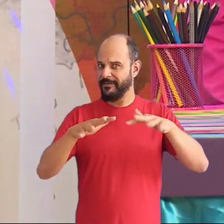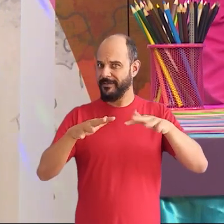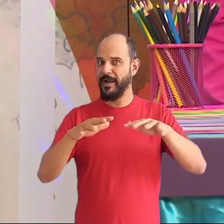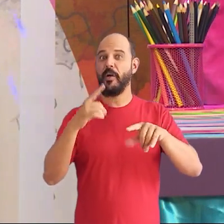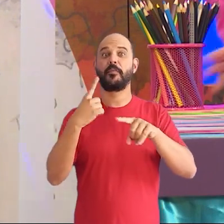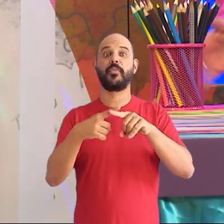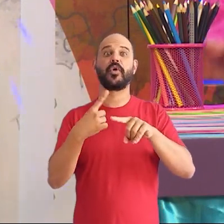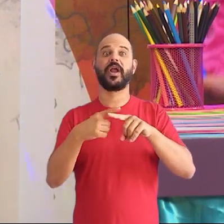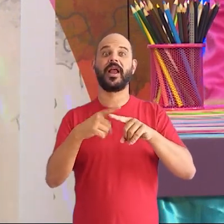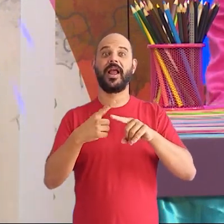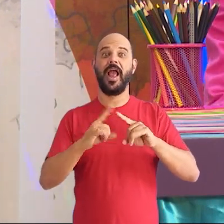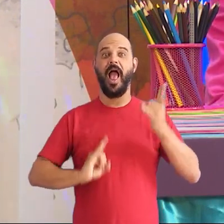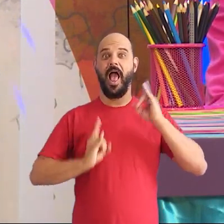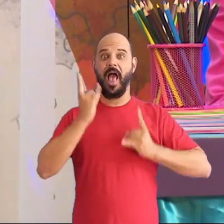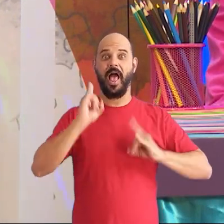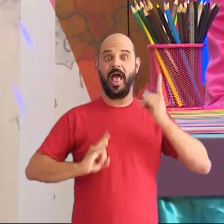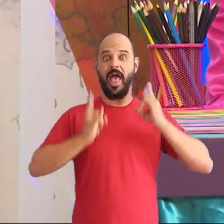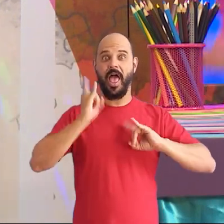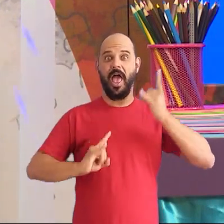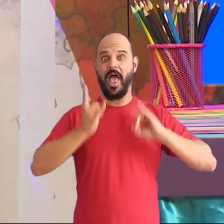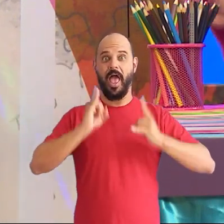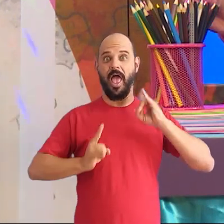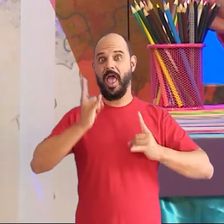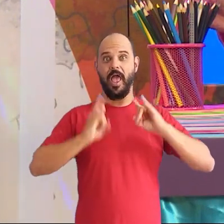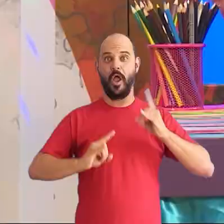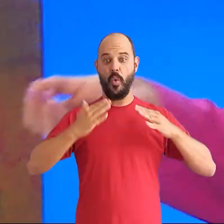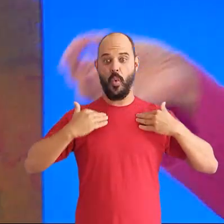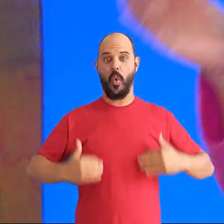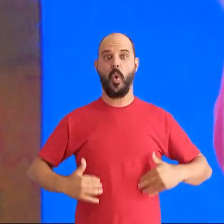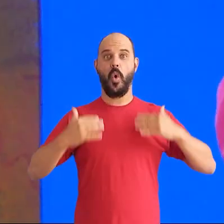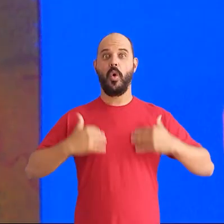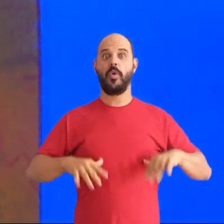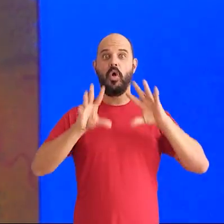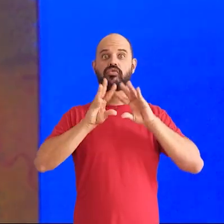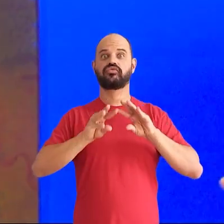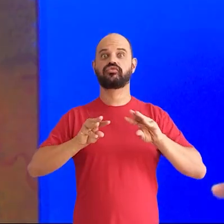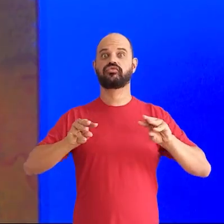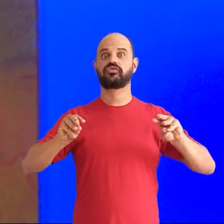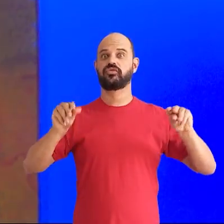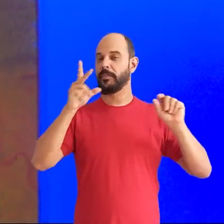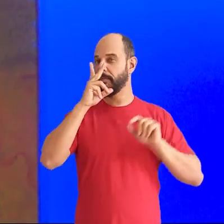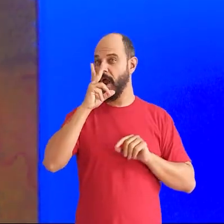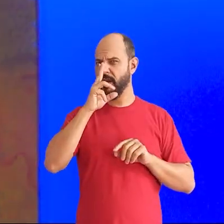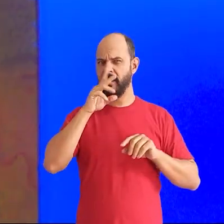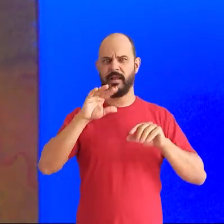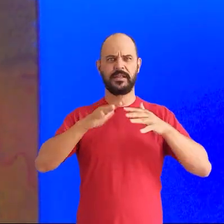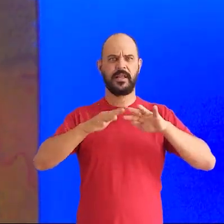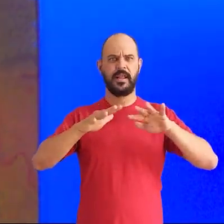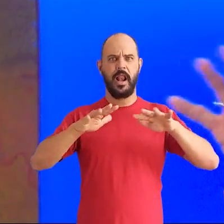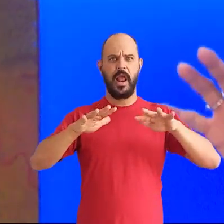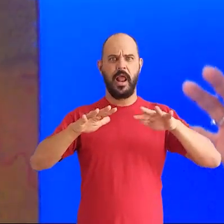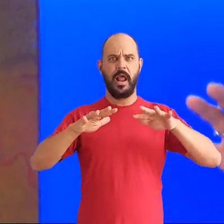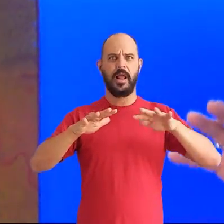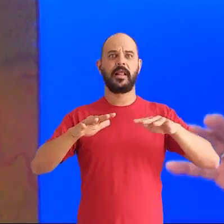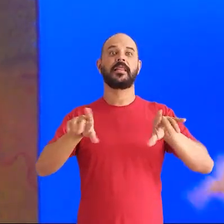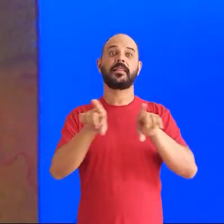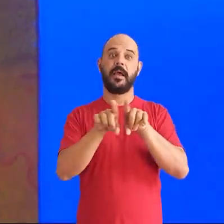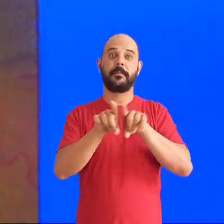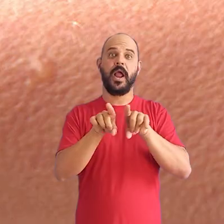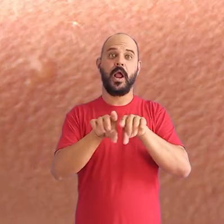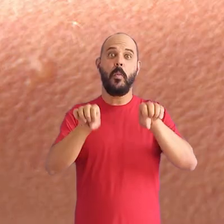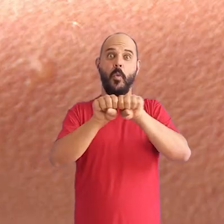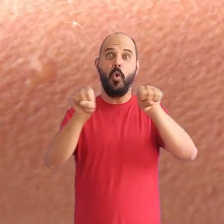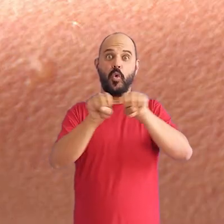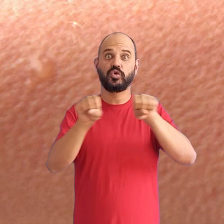tremedeira ajuda a consumir a adrenalina do nosso corpo. Além de causar tremedeira, a contração